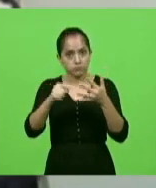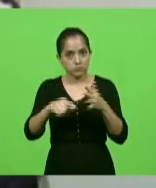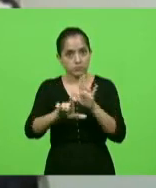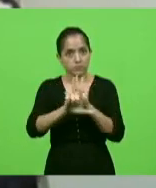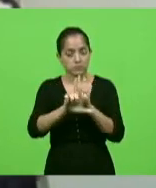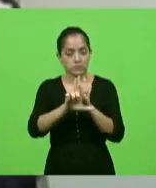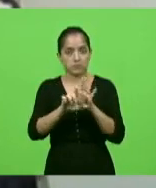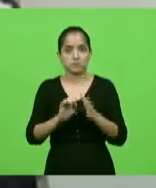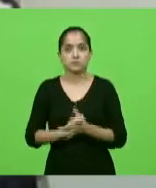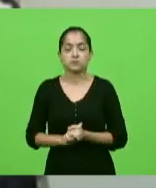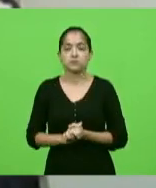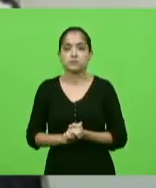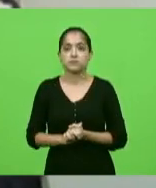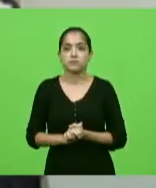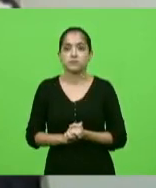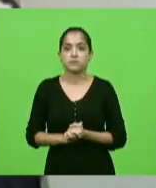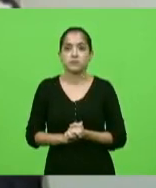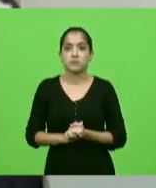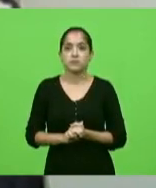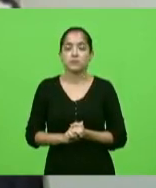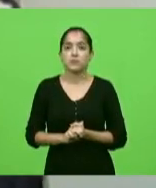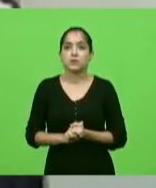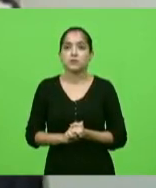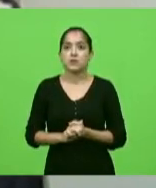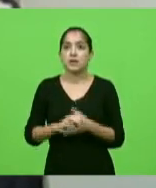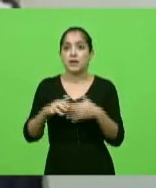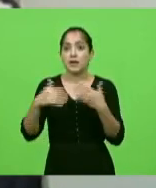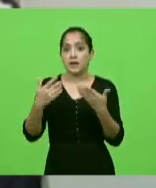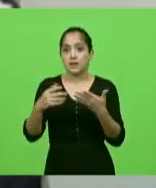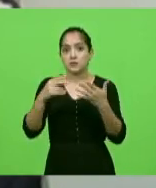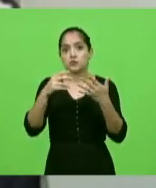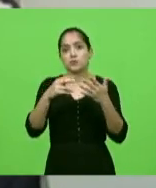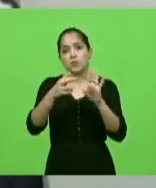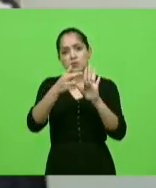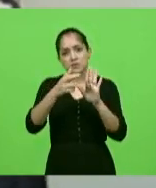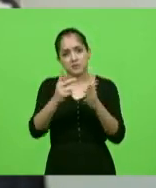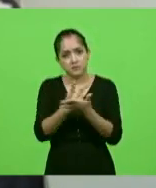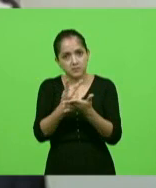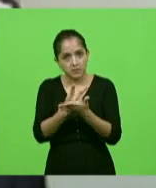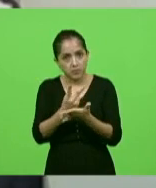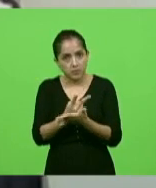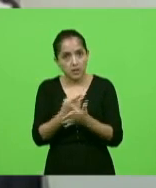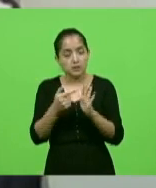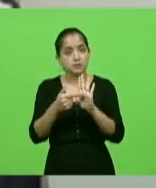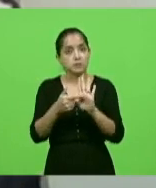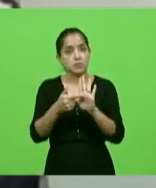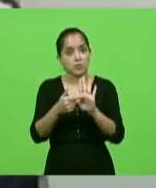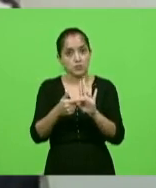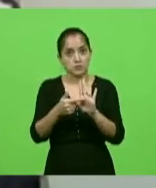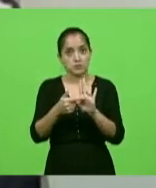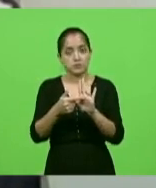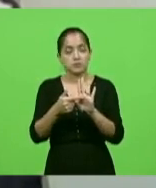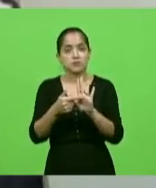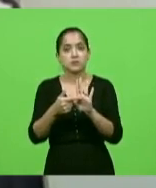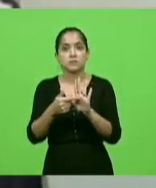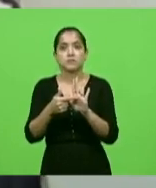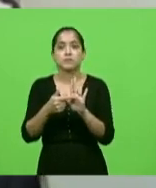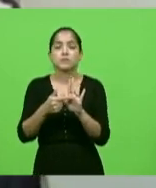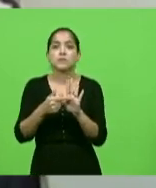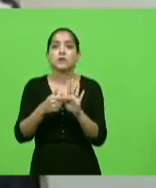as mesmas e as supostas irregularidades decorrentes sucintamente